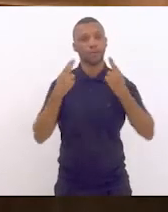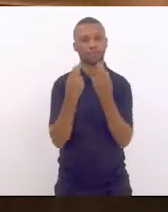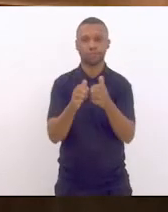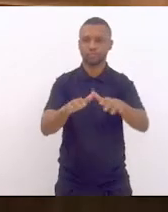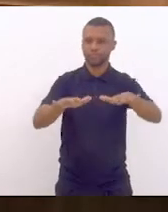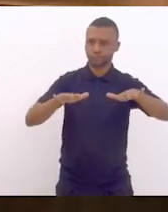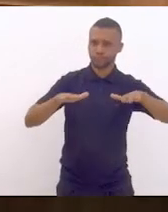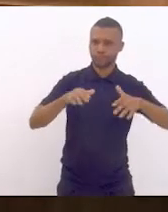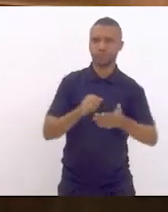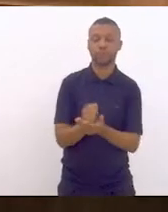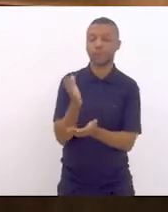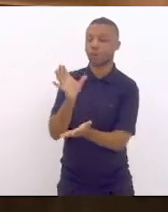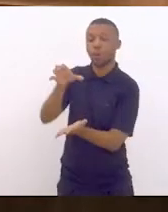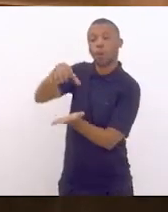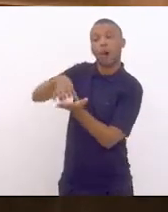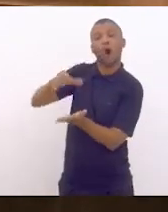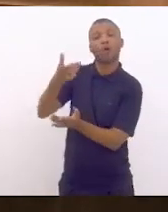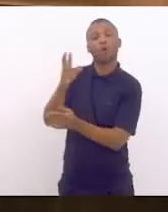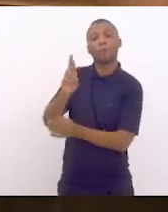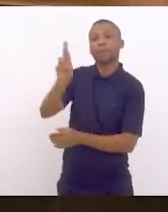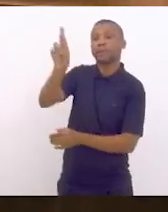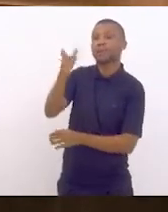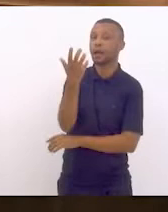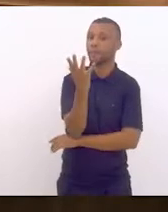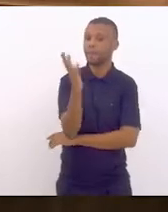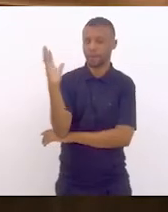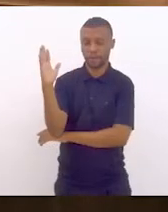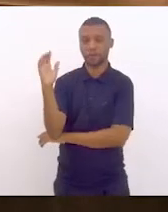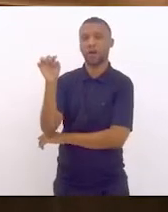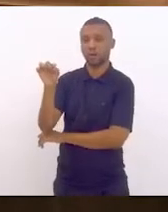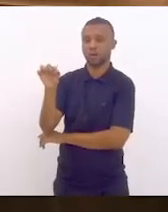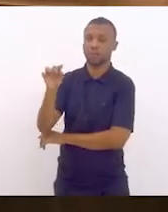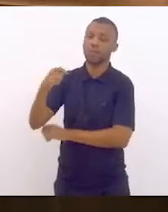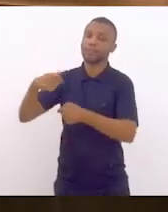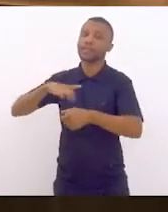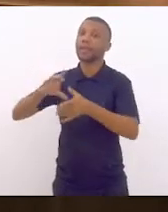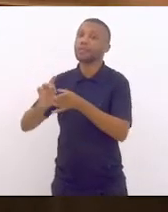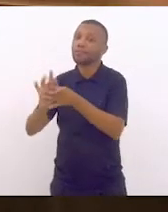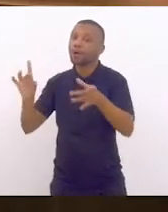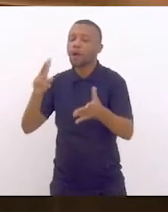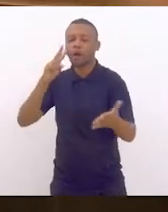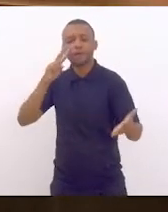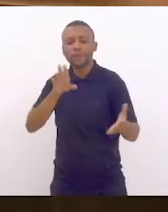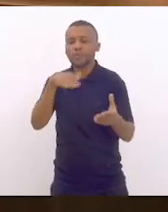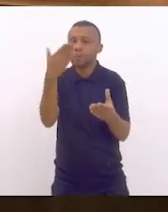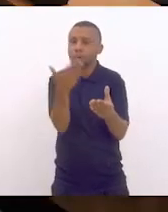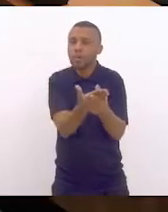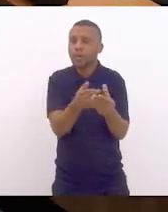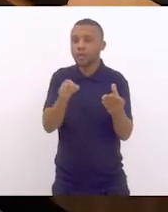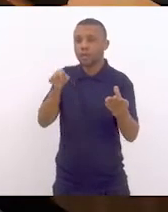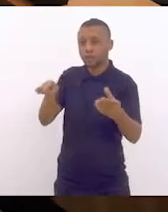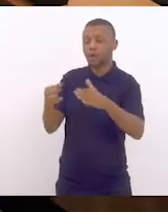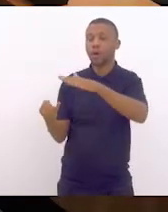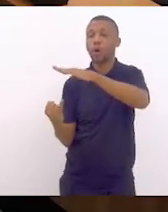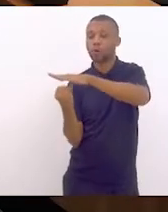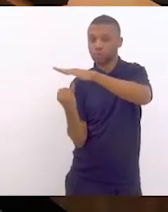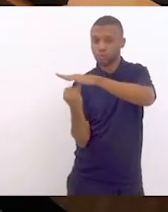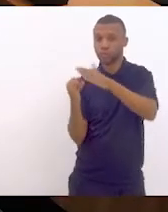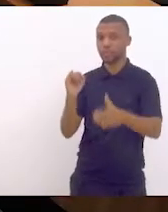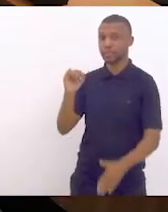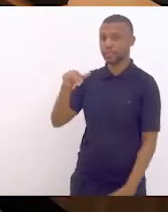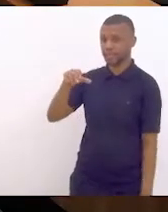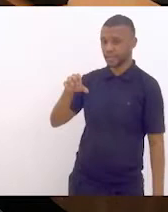anuência do órgão ambiental. Eu vi no processo que o órgão ambiental se manifestou, o INEA